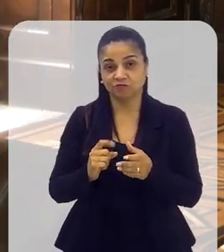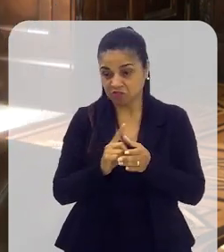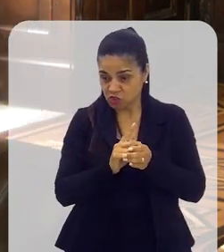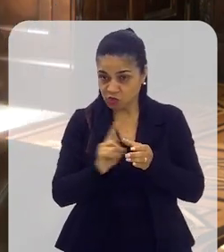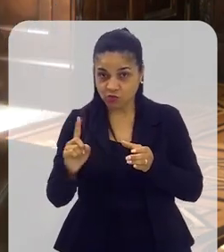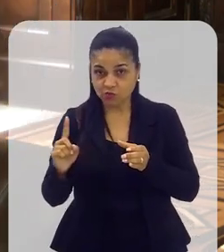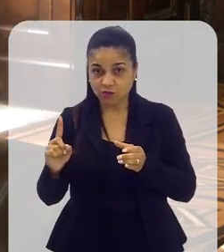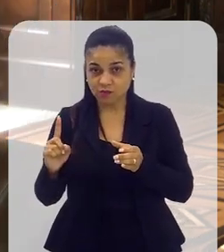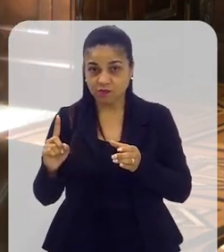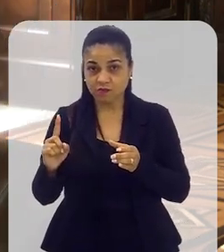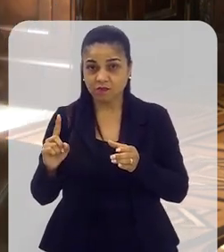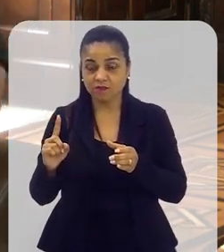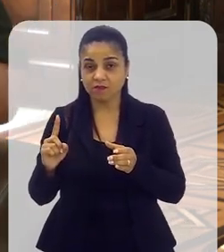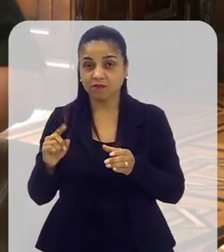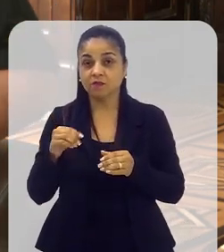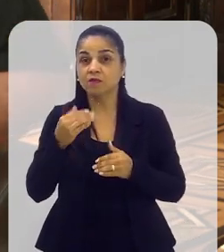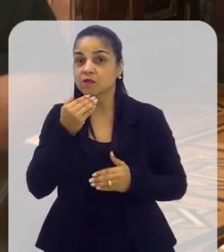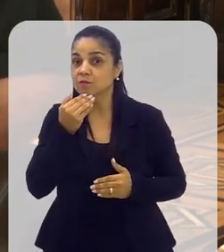fluir o que